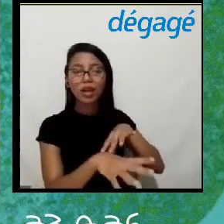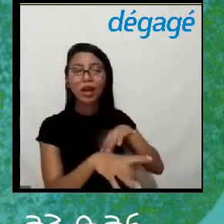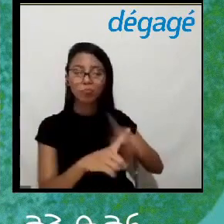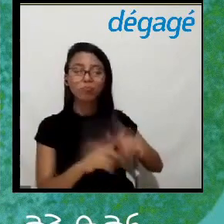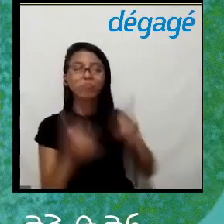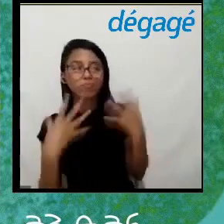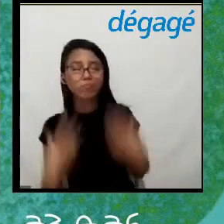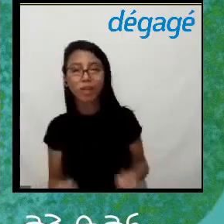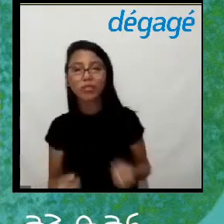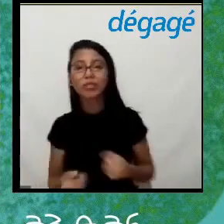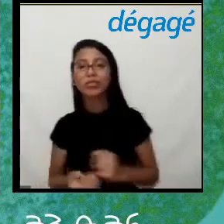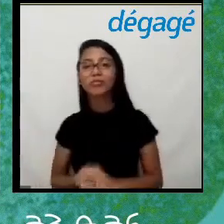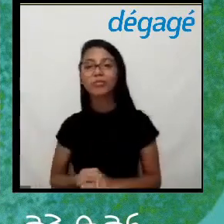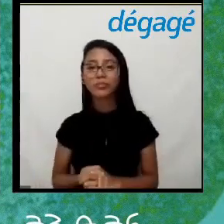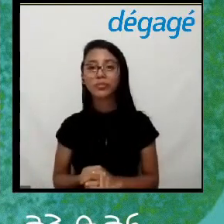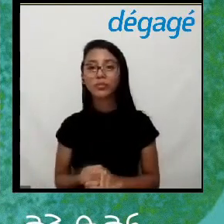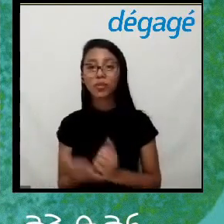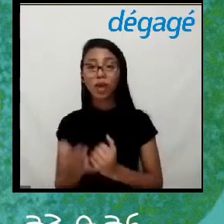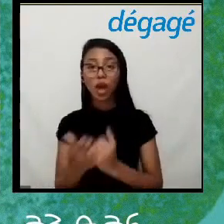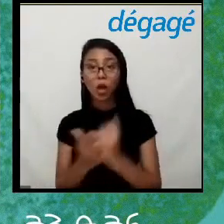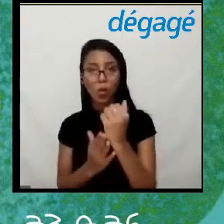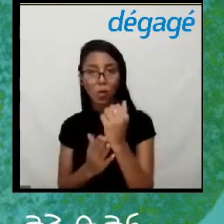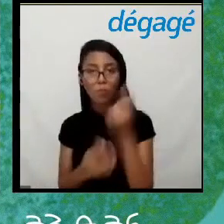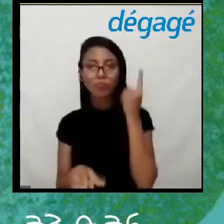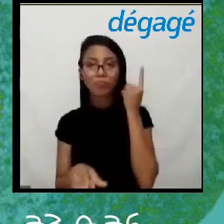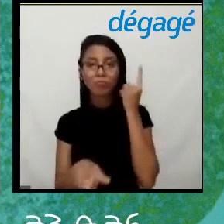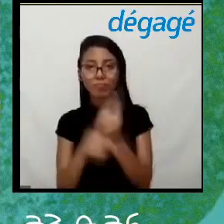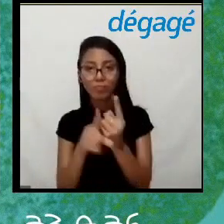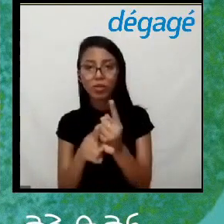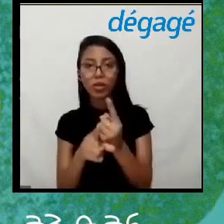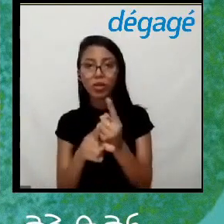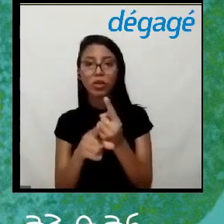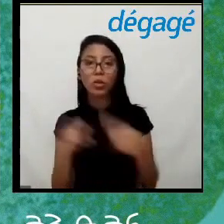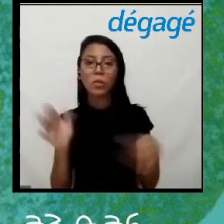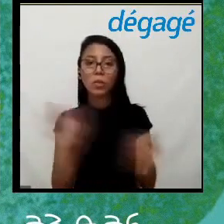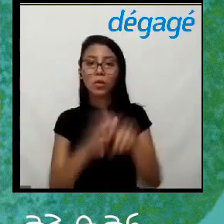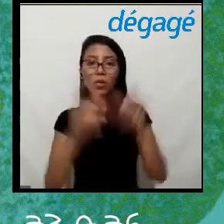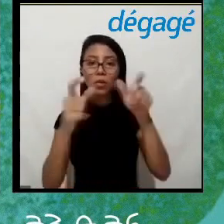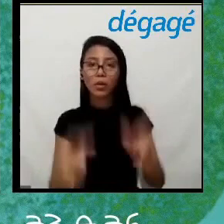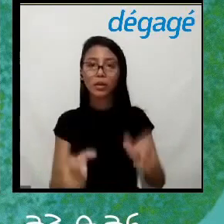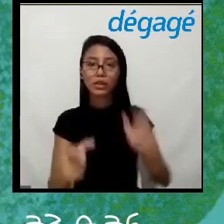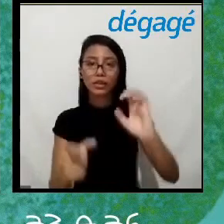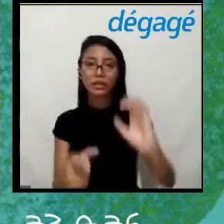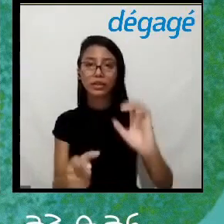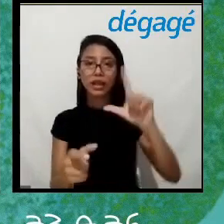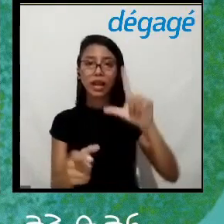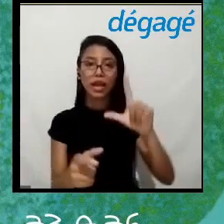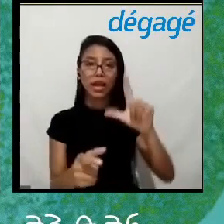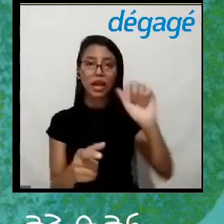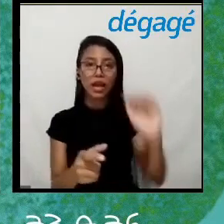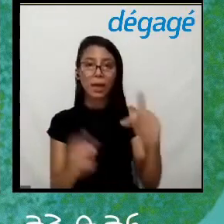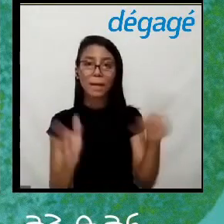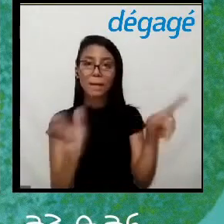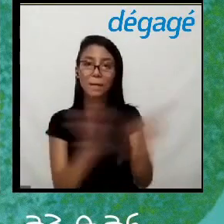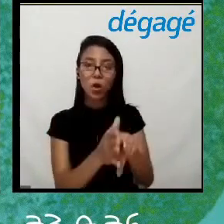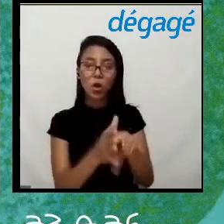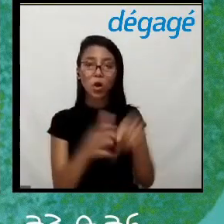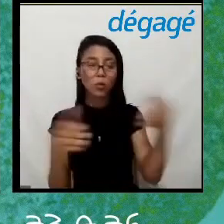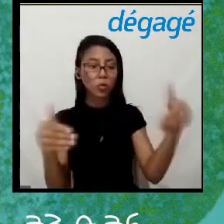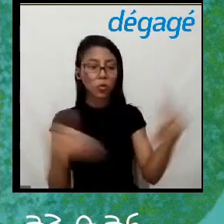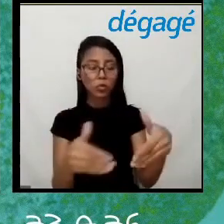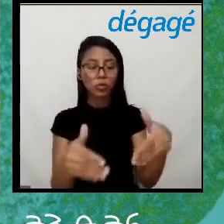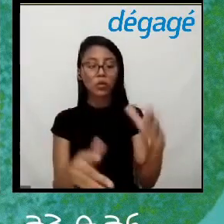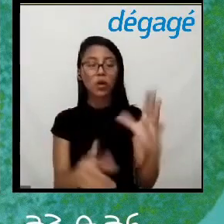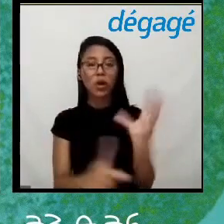foram acontecendo a partir daí nas dependências do CLA, que é o Centro de Letras de Artes da Unirio, ora nas salas, ora